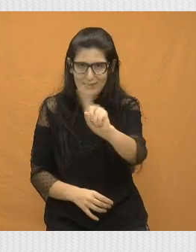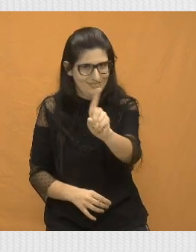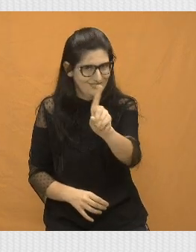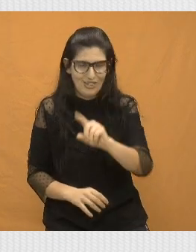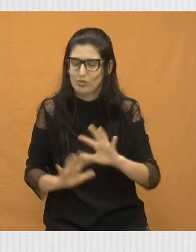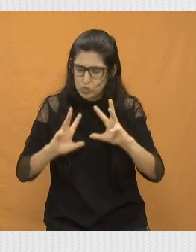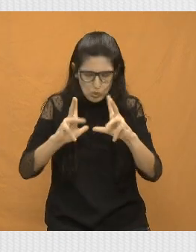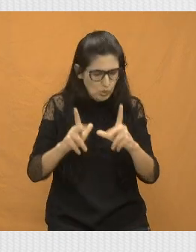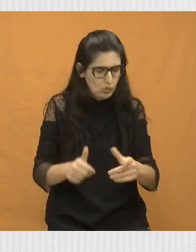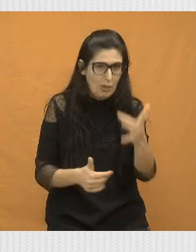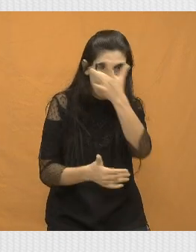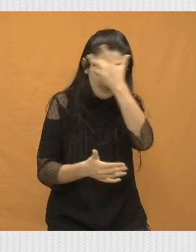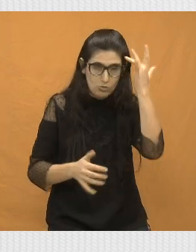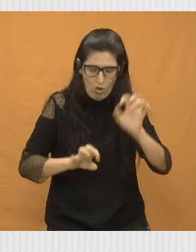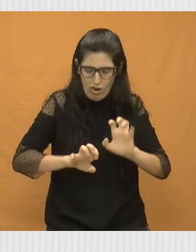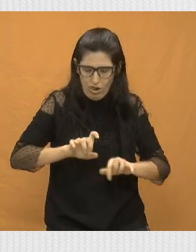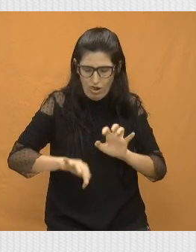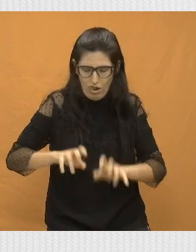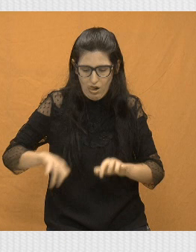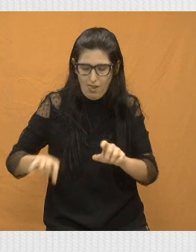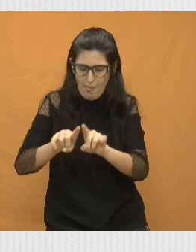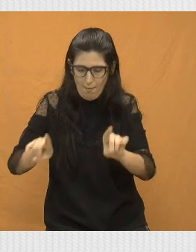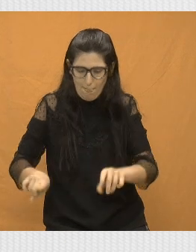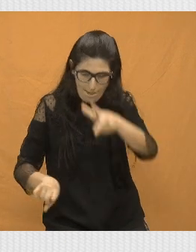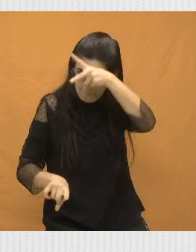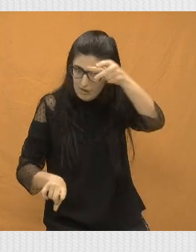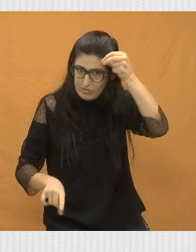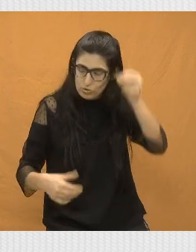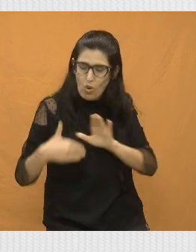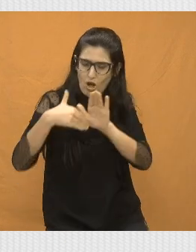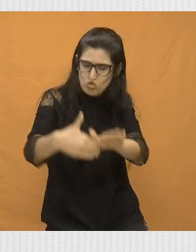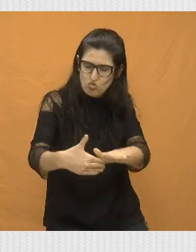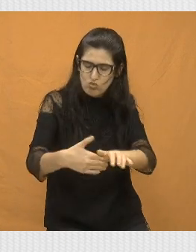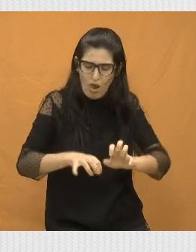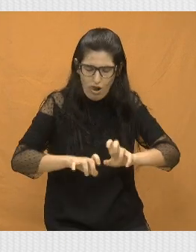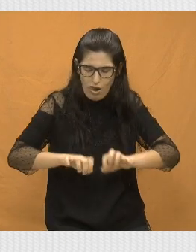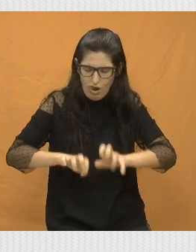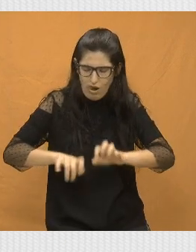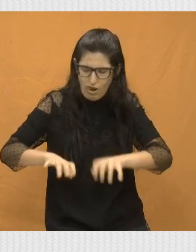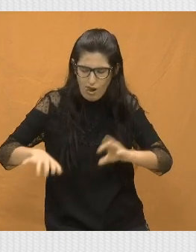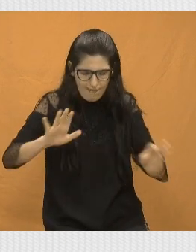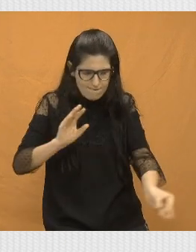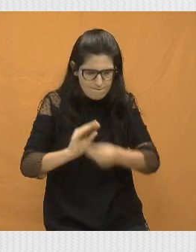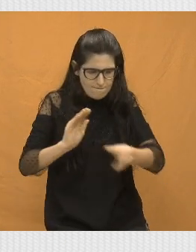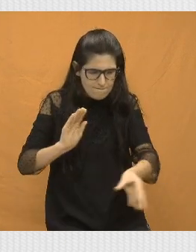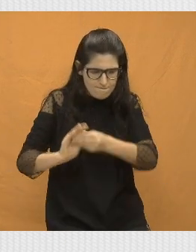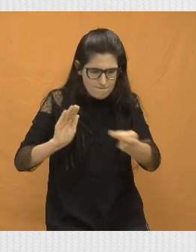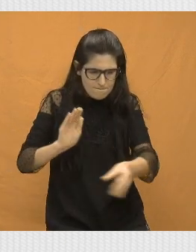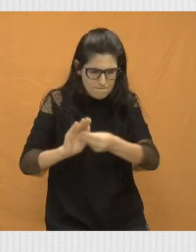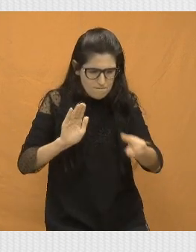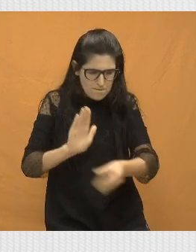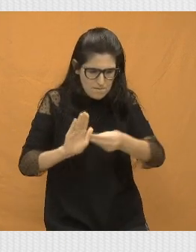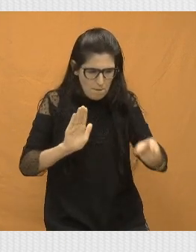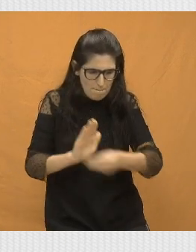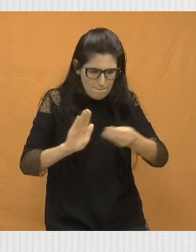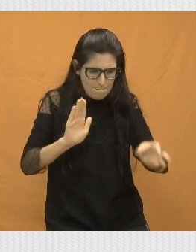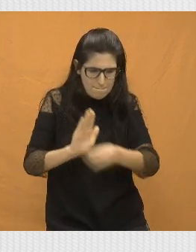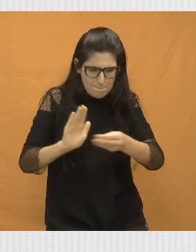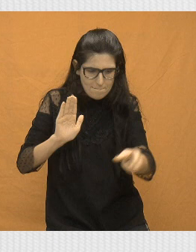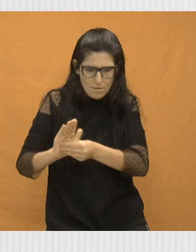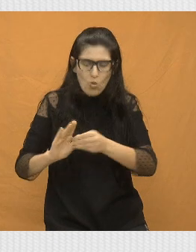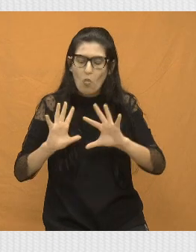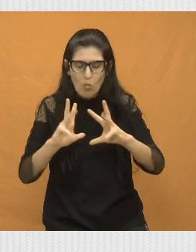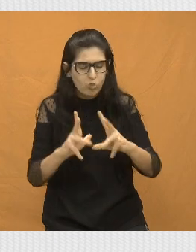contabilidade e financeiro está executando seus trabalhos, já está sendo alimentado esse site. Então, fica uma